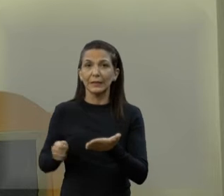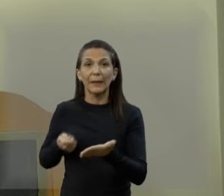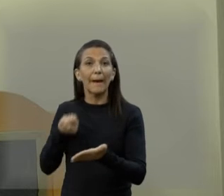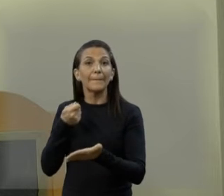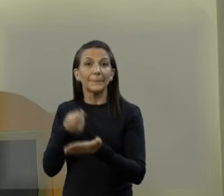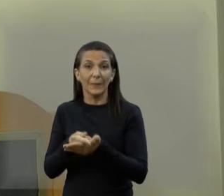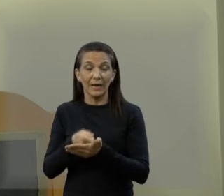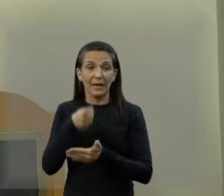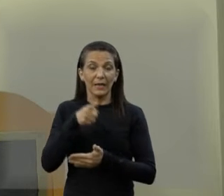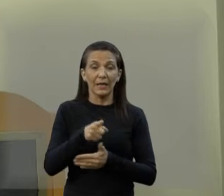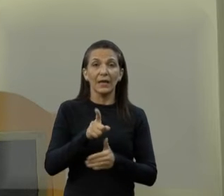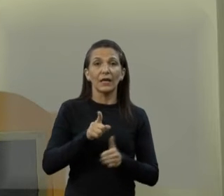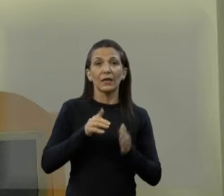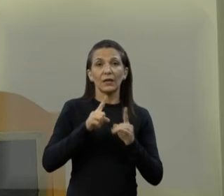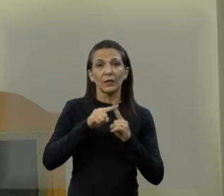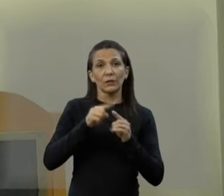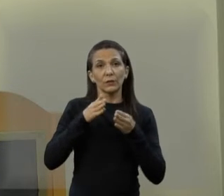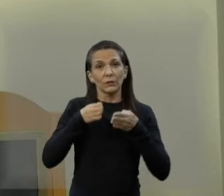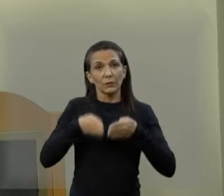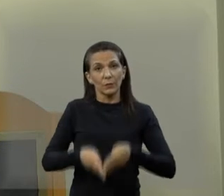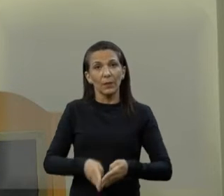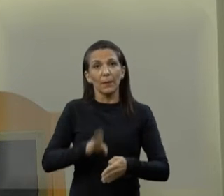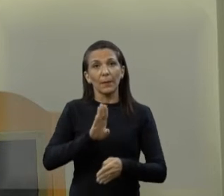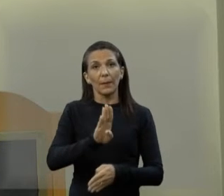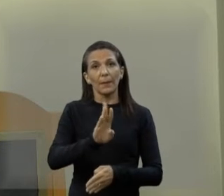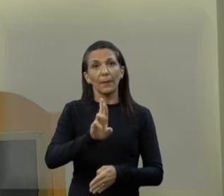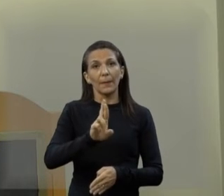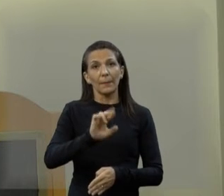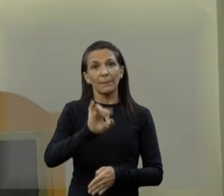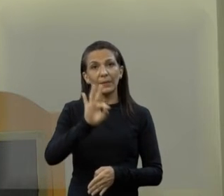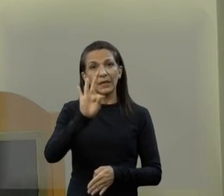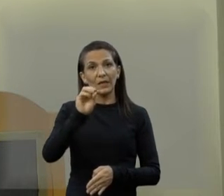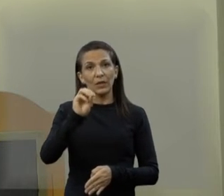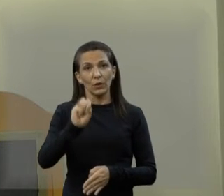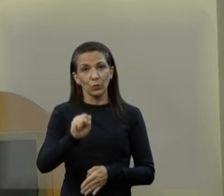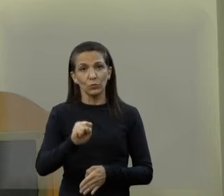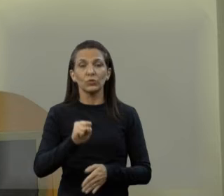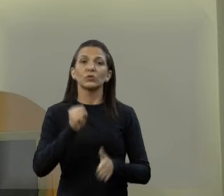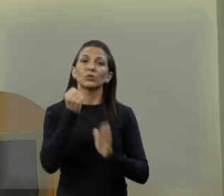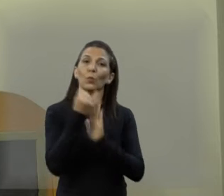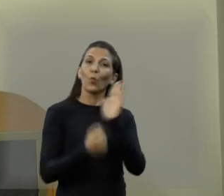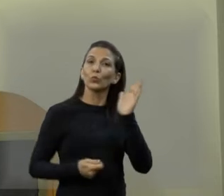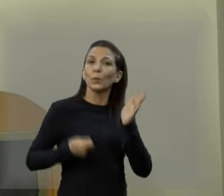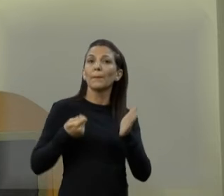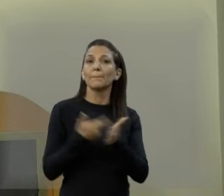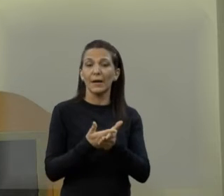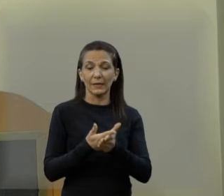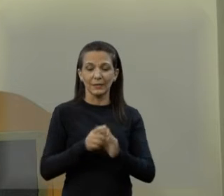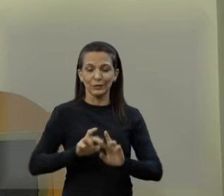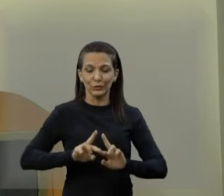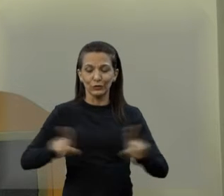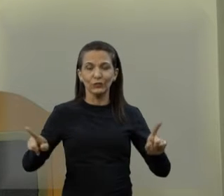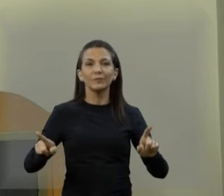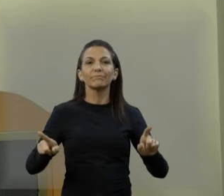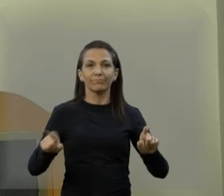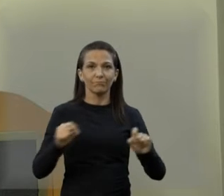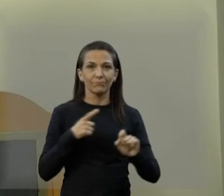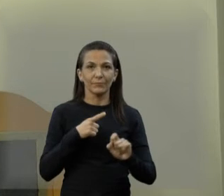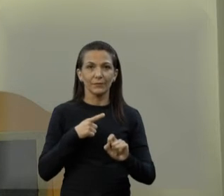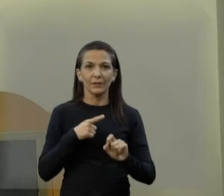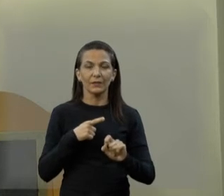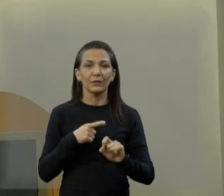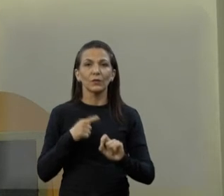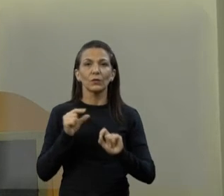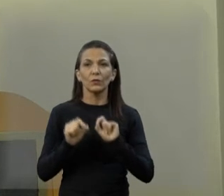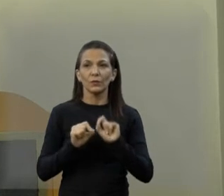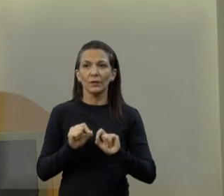inerentes à manutenção de suas Áreas comuns e evidenciando uma gritante e